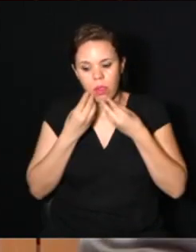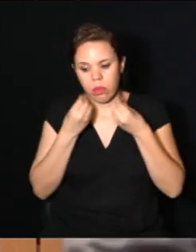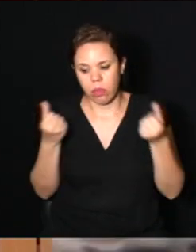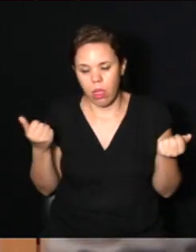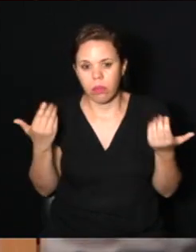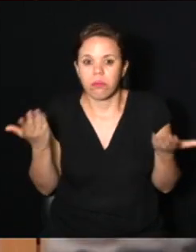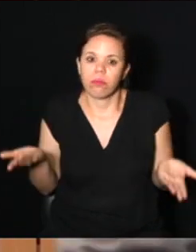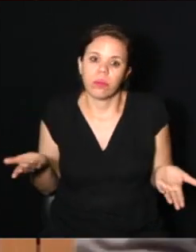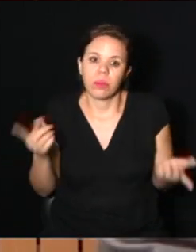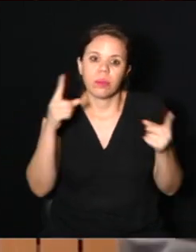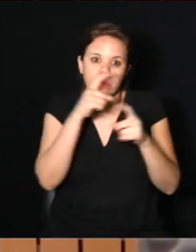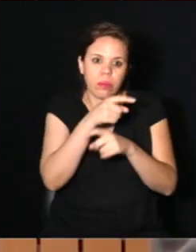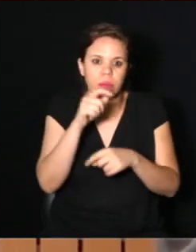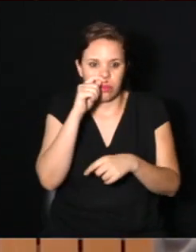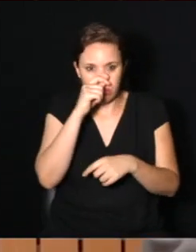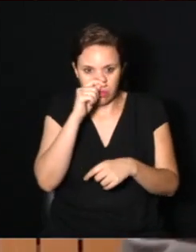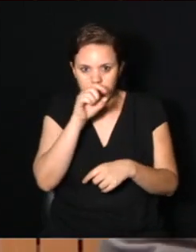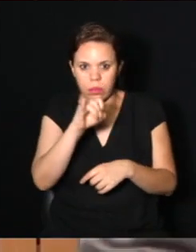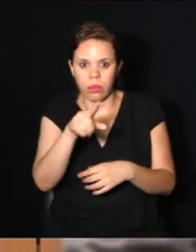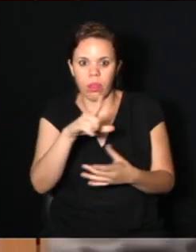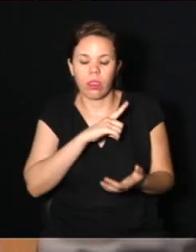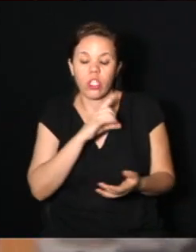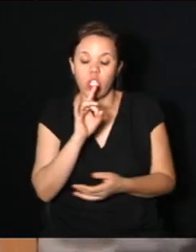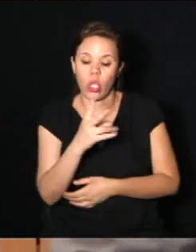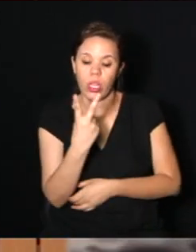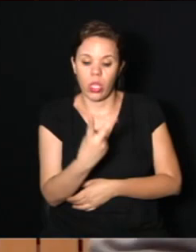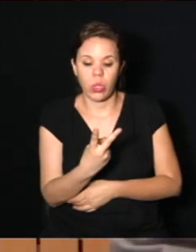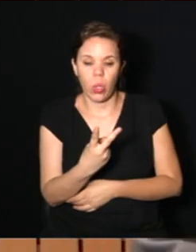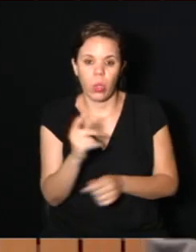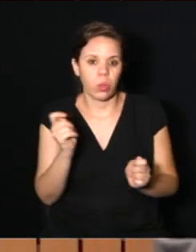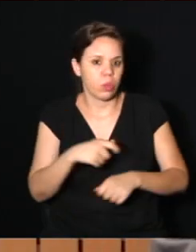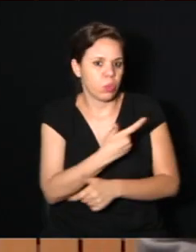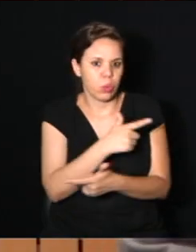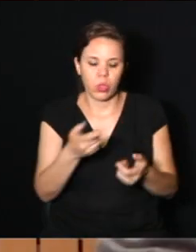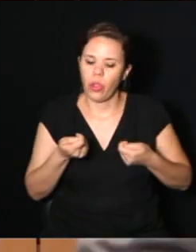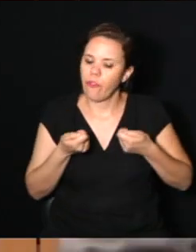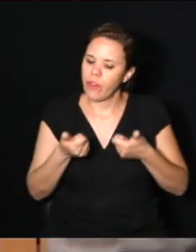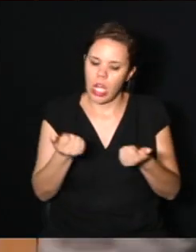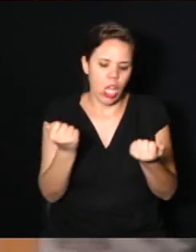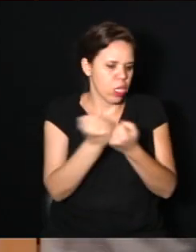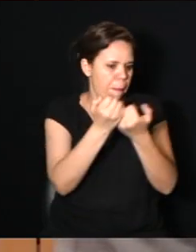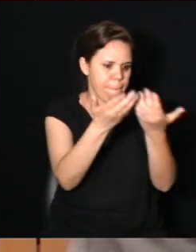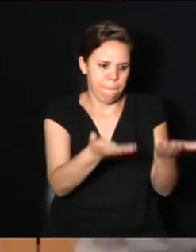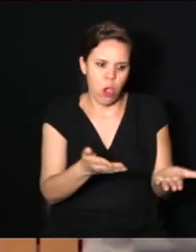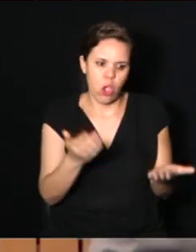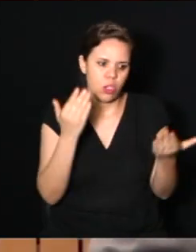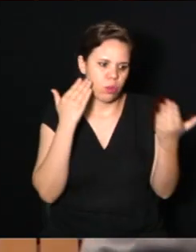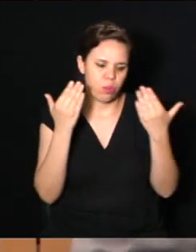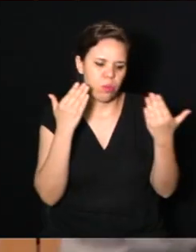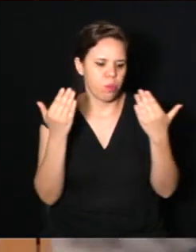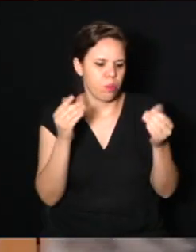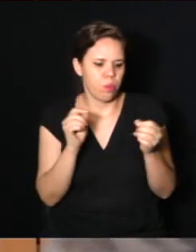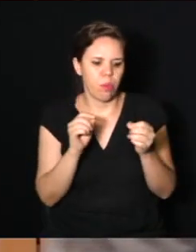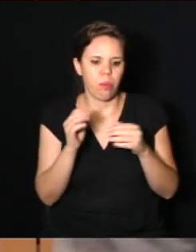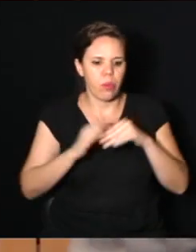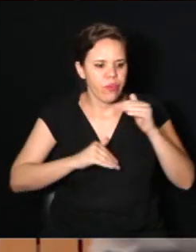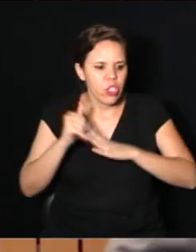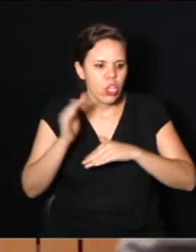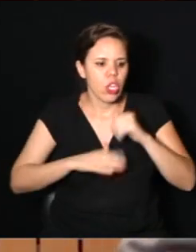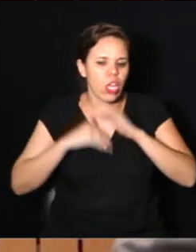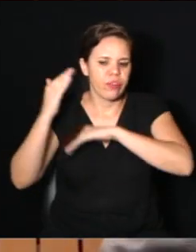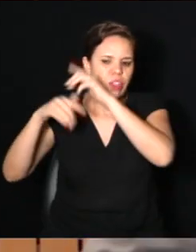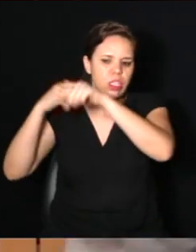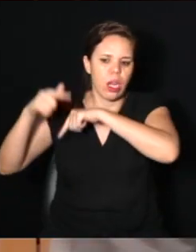Aí fica difícil, né? Se você só tem 2 e ainda não oferece condições para que esses profissionais desenvolvam